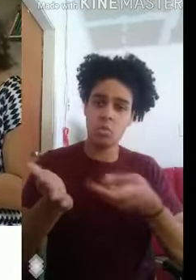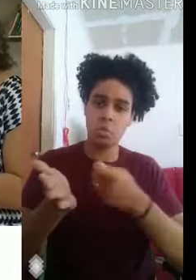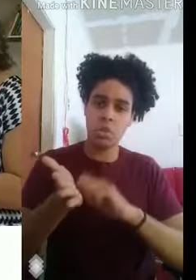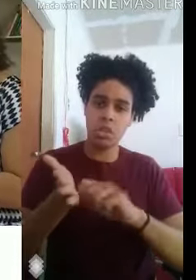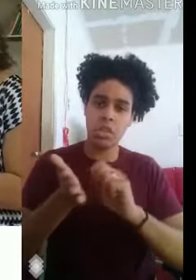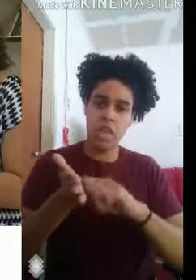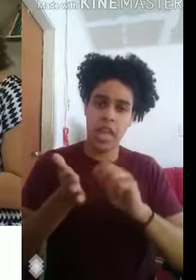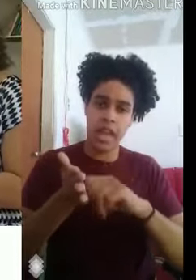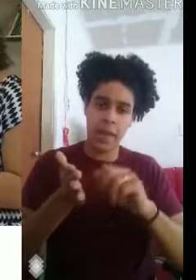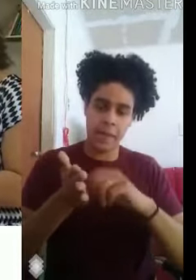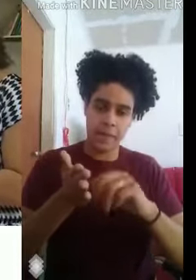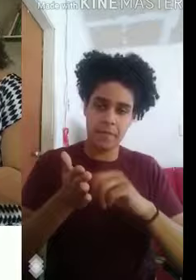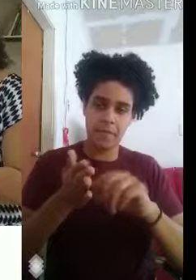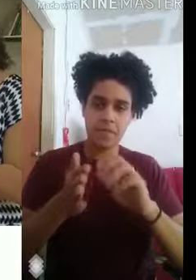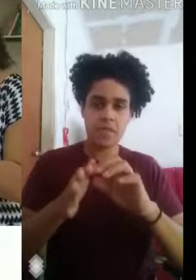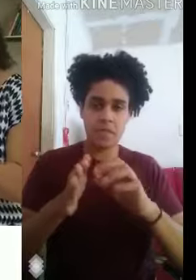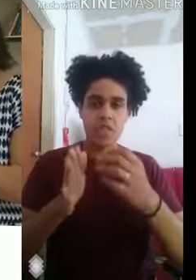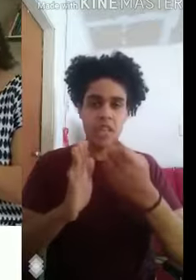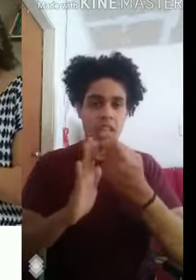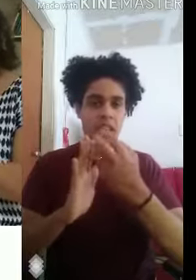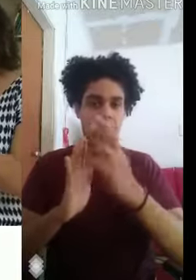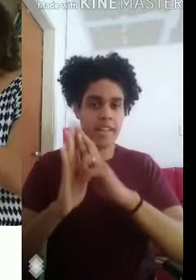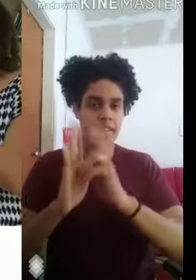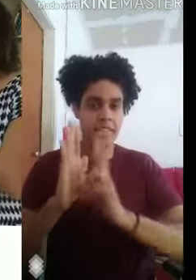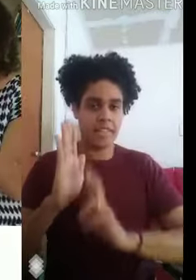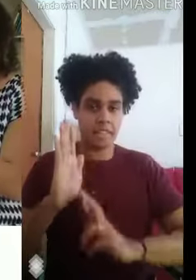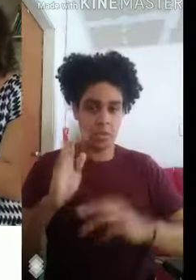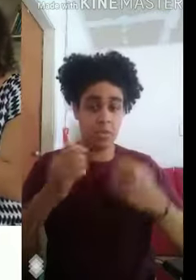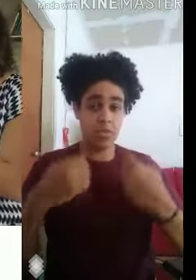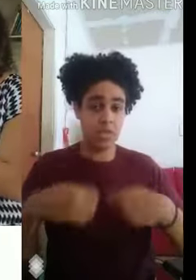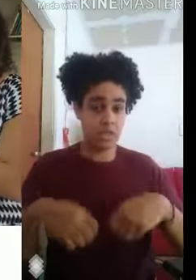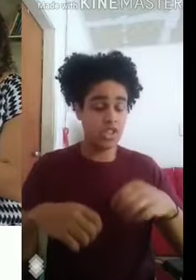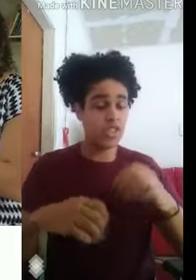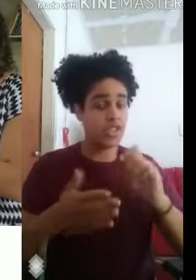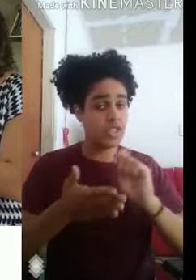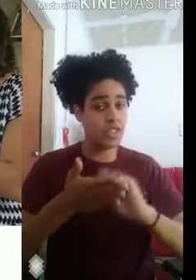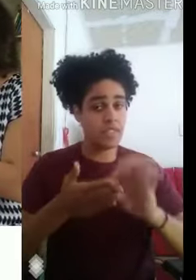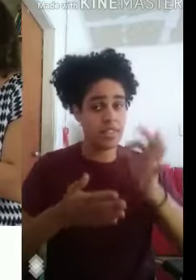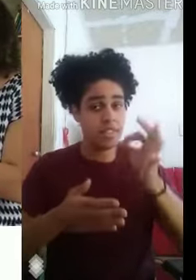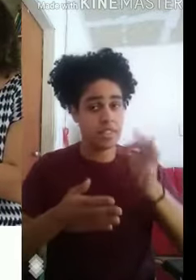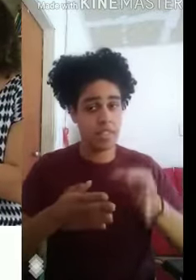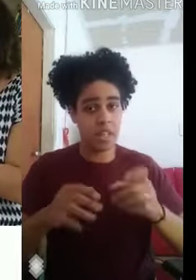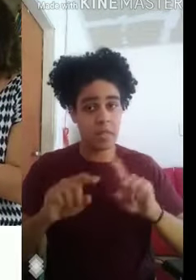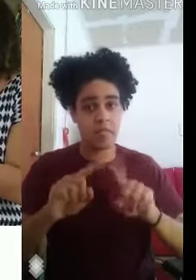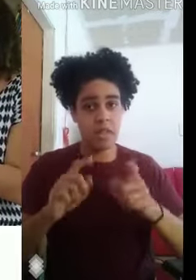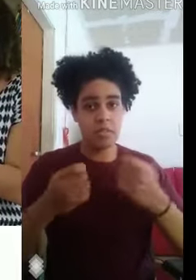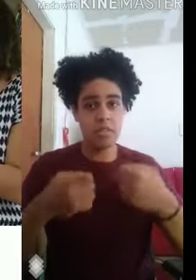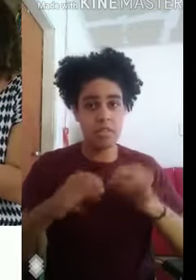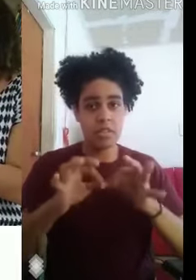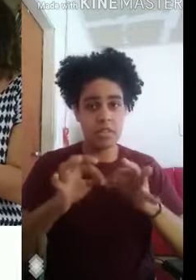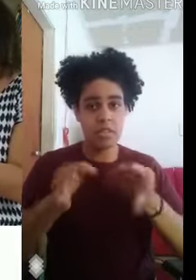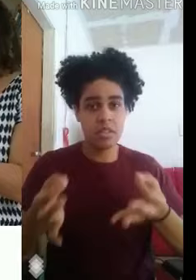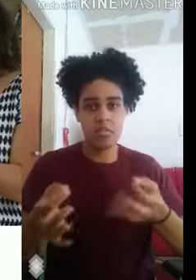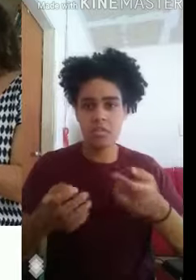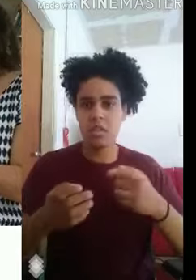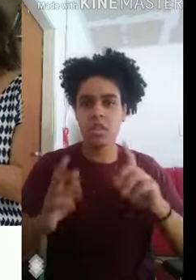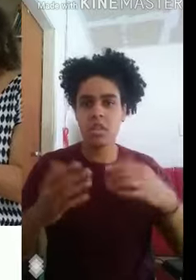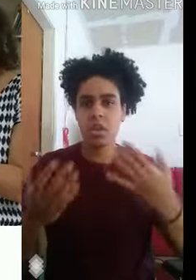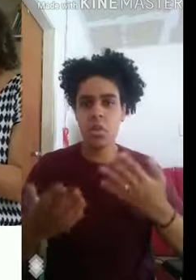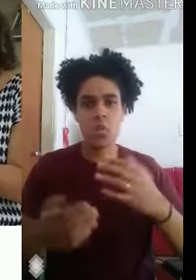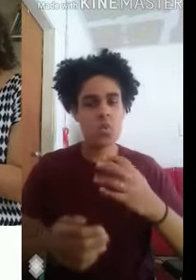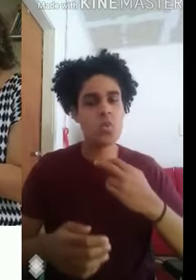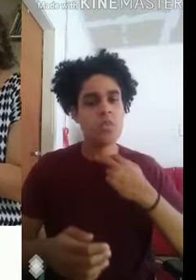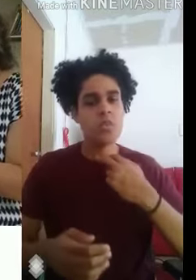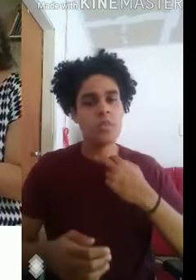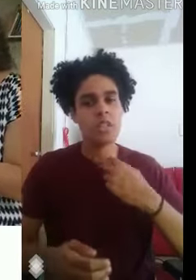gente escreve uma redação de vestibular, a gente precisa se preocupar em escrever de maneira correta, mas é para escrever de maneira simples. Então não